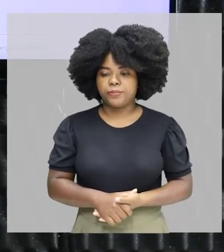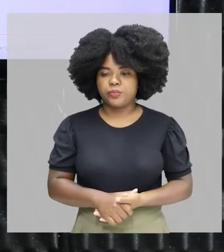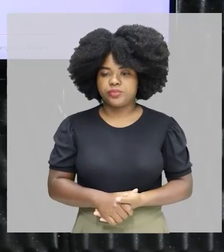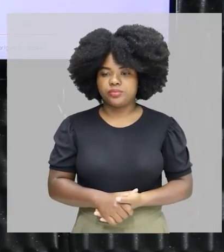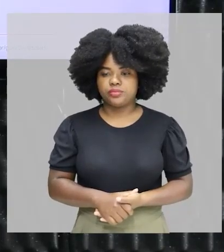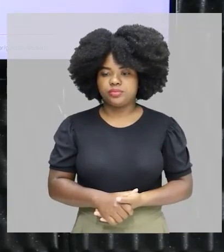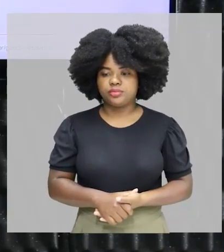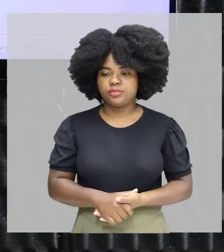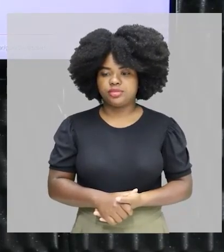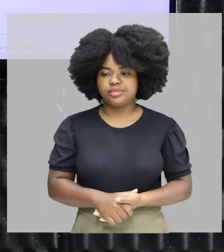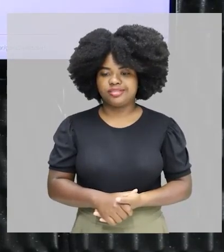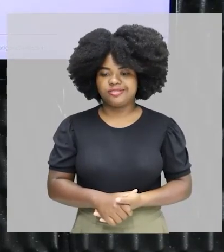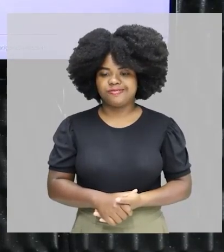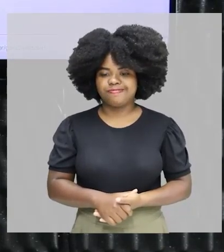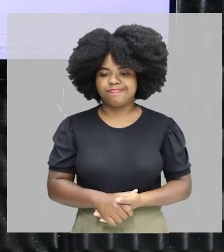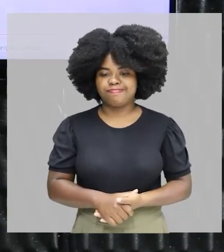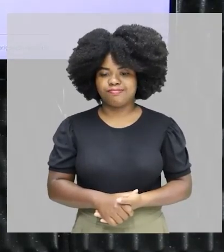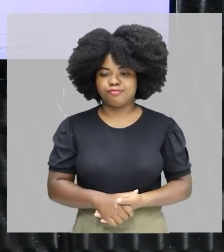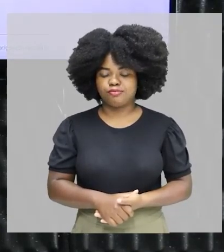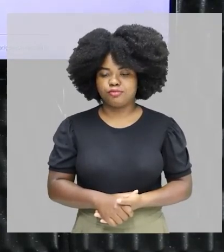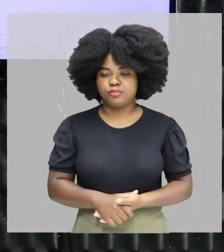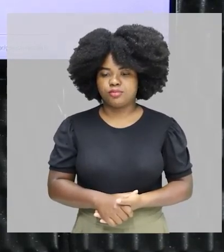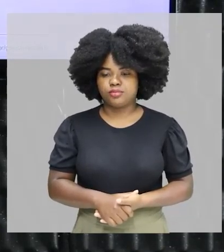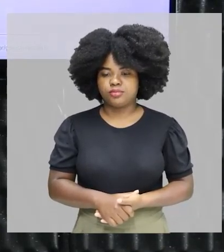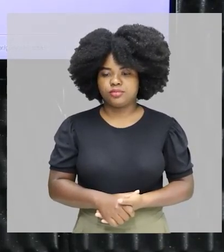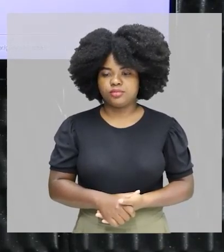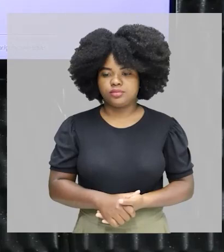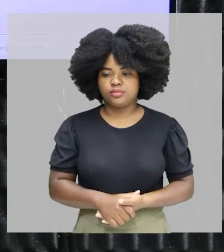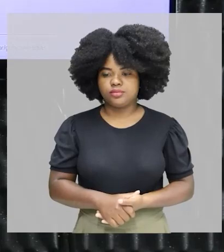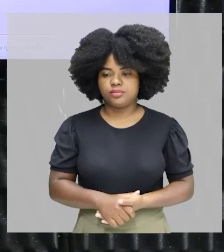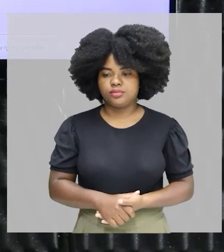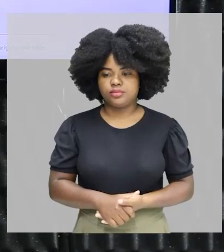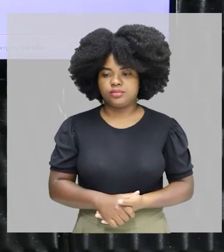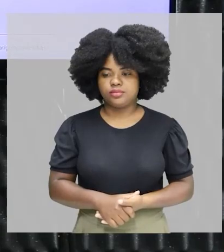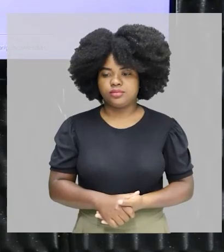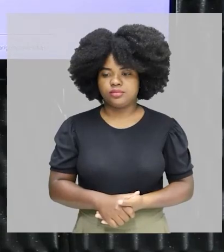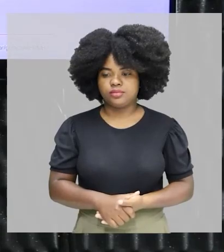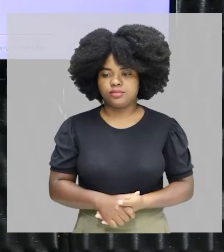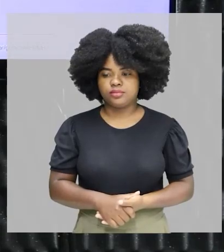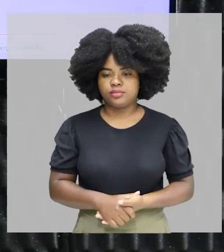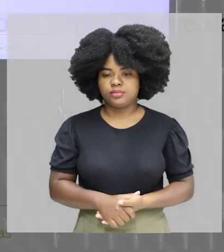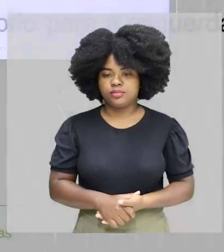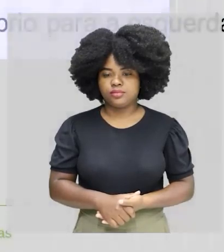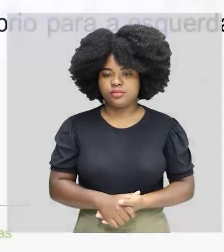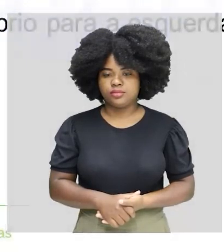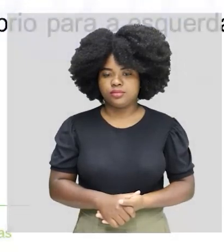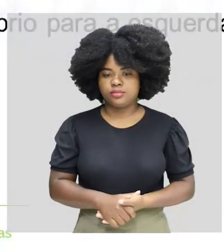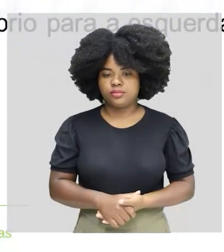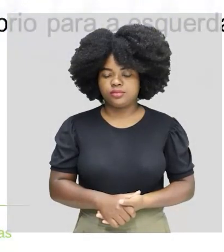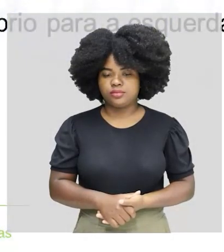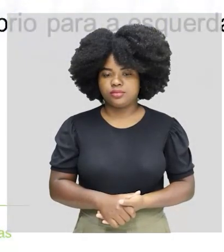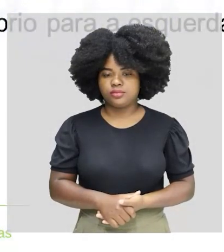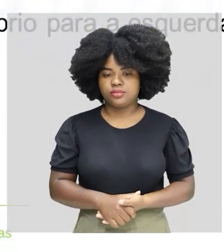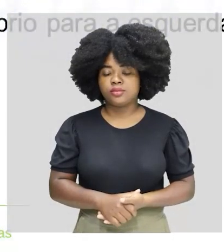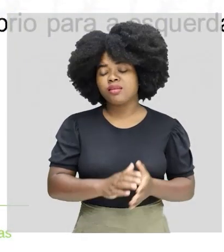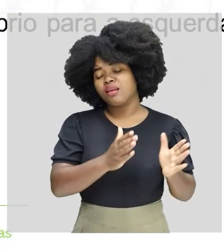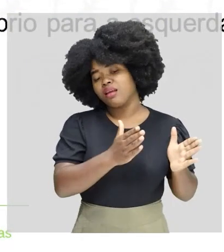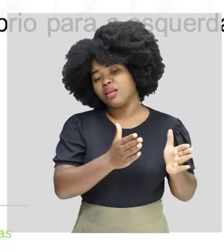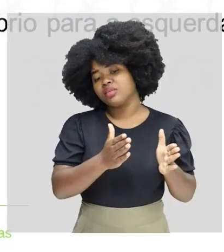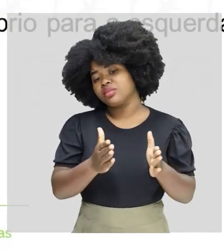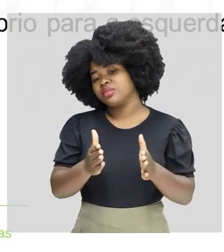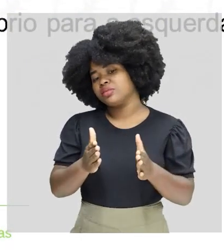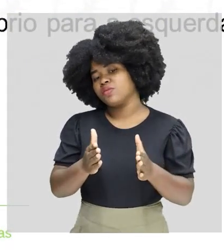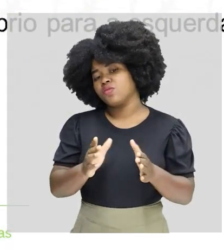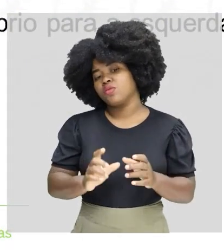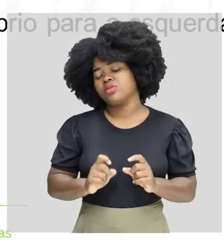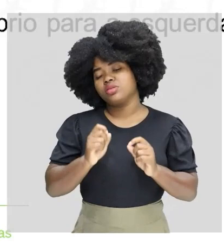desmineralização dentária devido ao aumento da concentração de, certo? Esse processo, ou seja, é a formação da